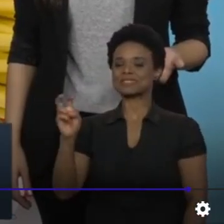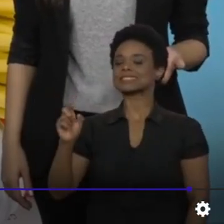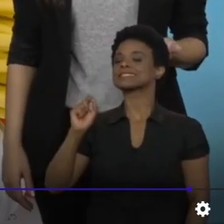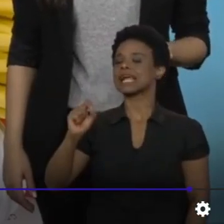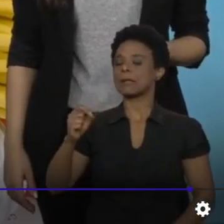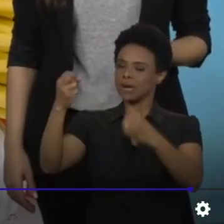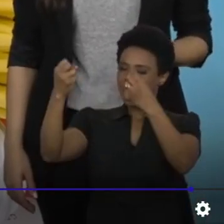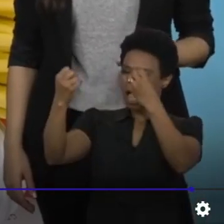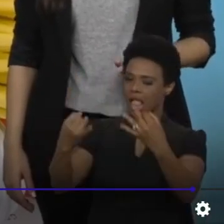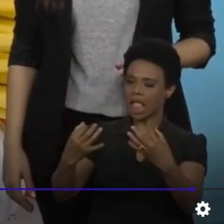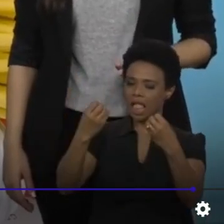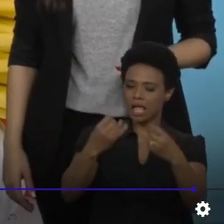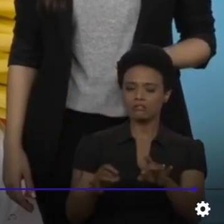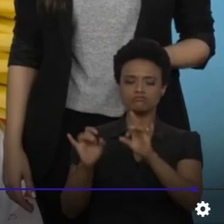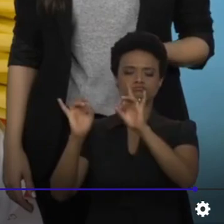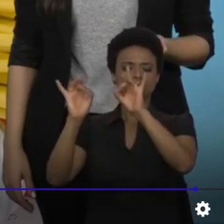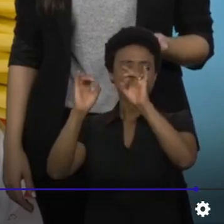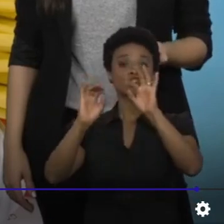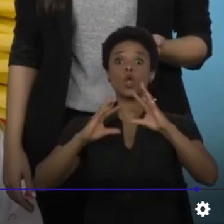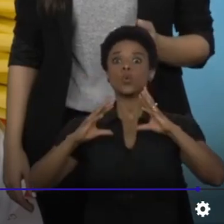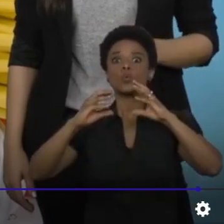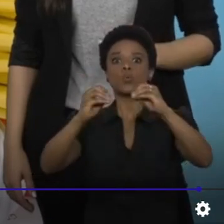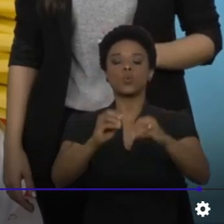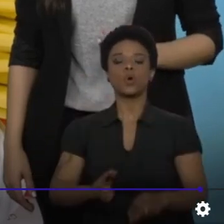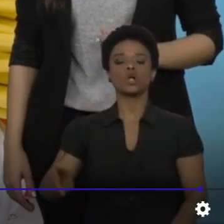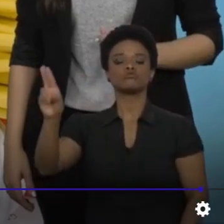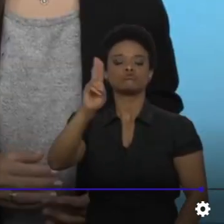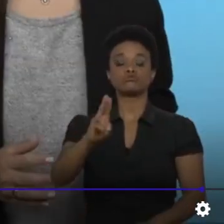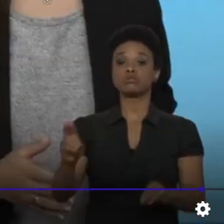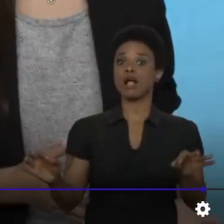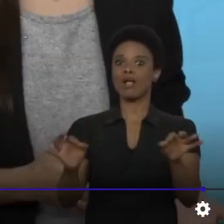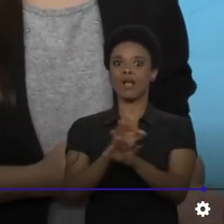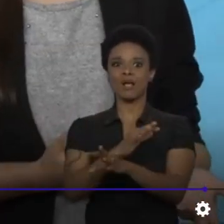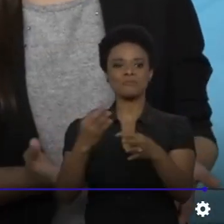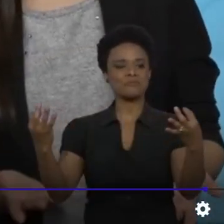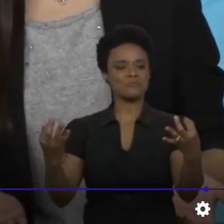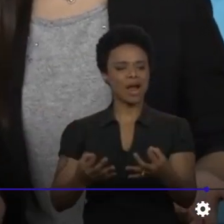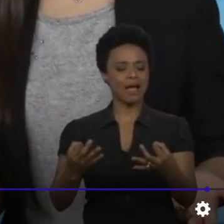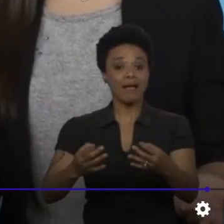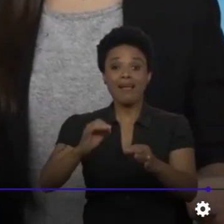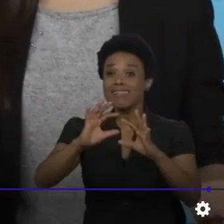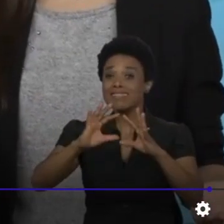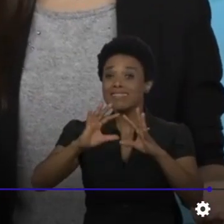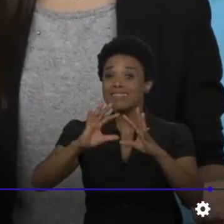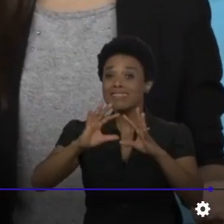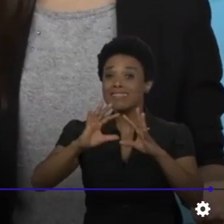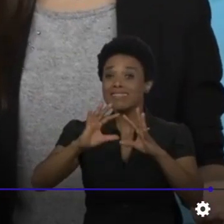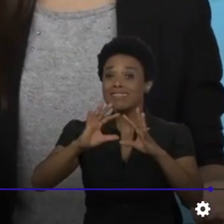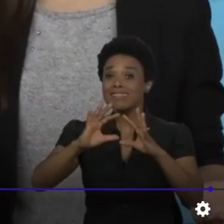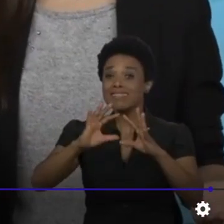e especificar os equipamentos necessários para a execução da obra. Só após todos esses